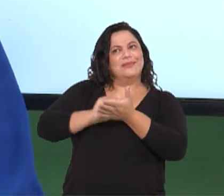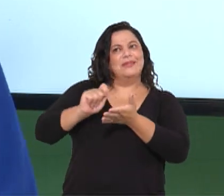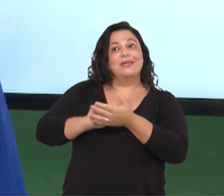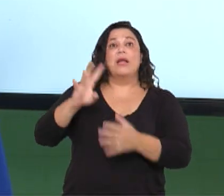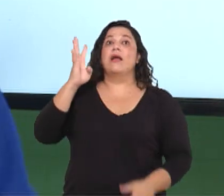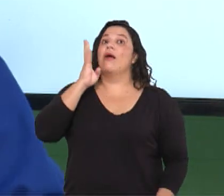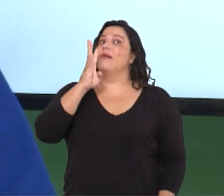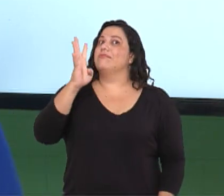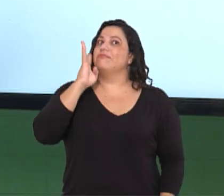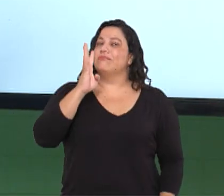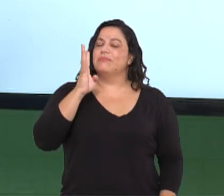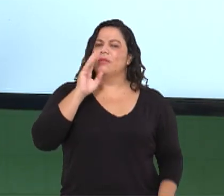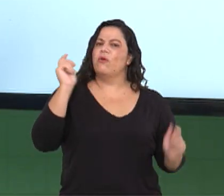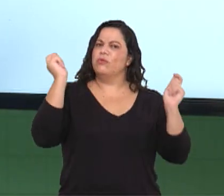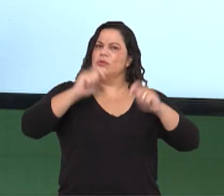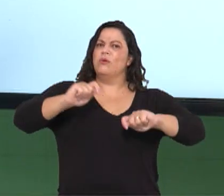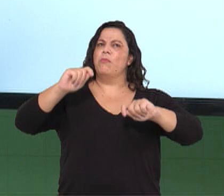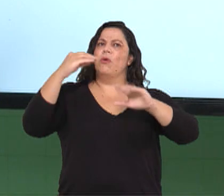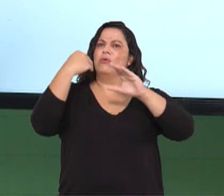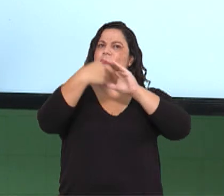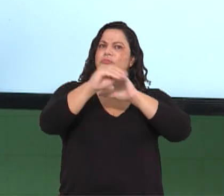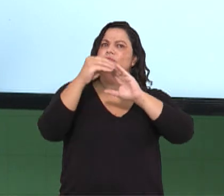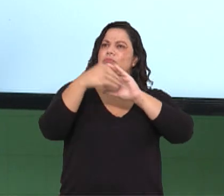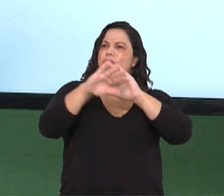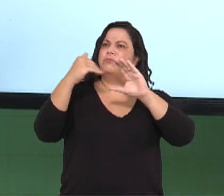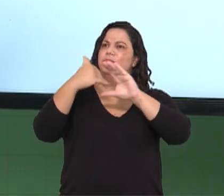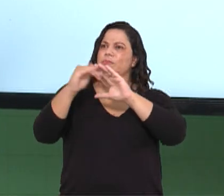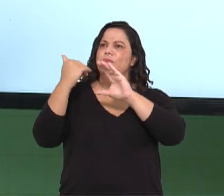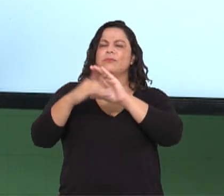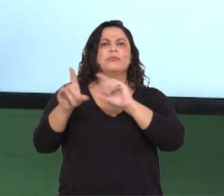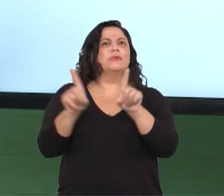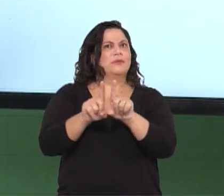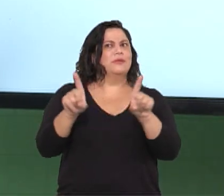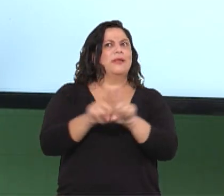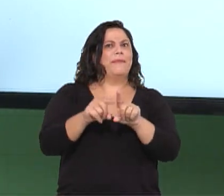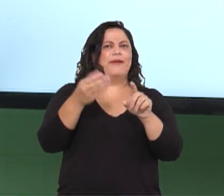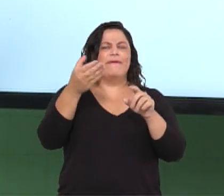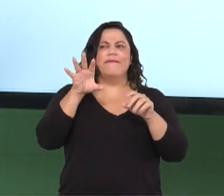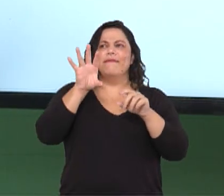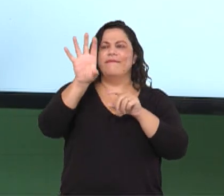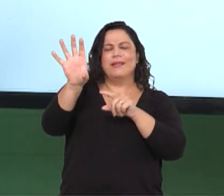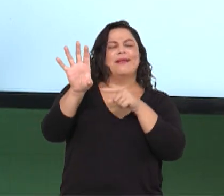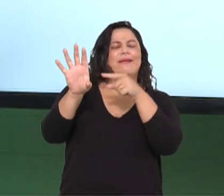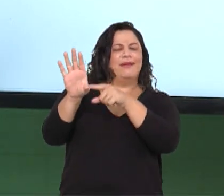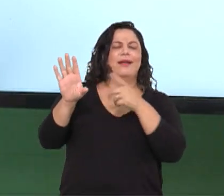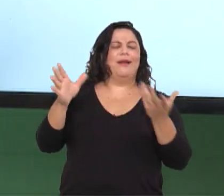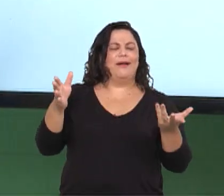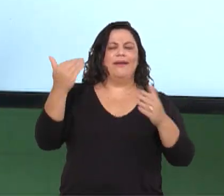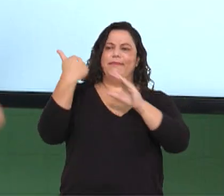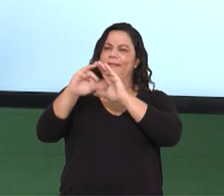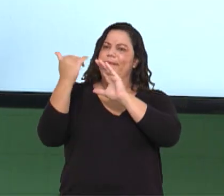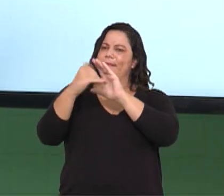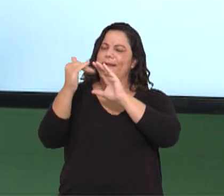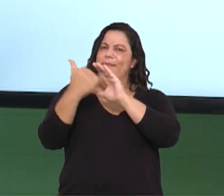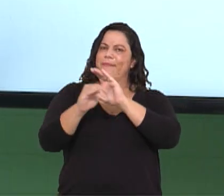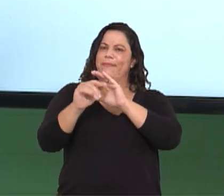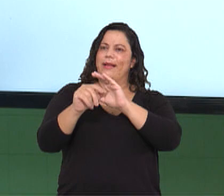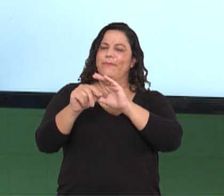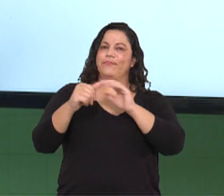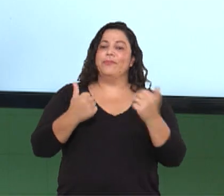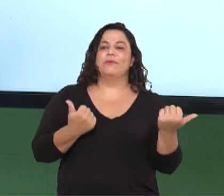que legal, você pode mandar para eles e o seu poema fica lá disponível na página deles e você se torna